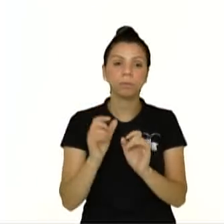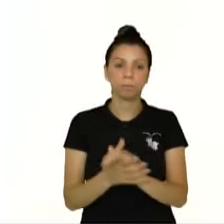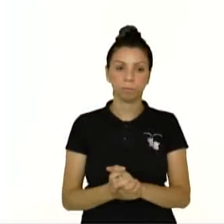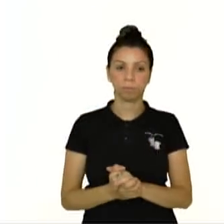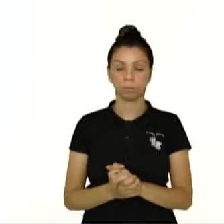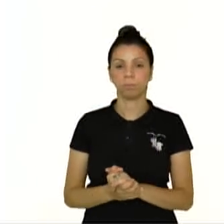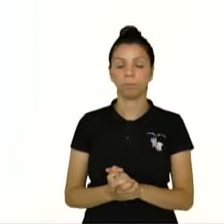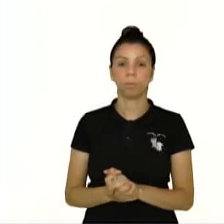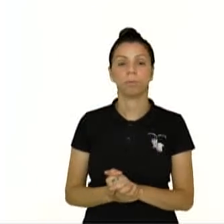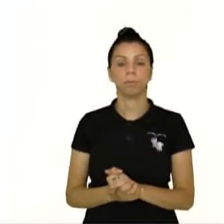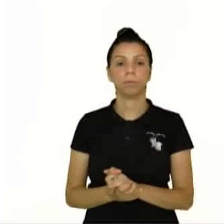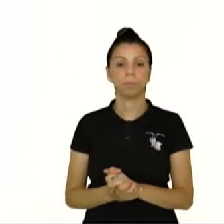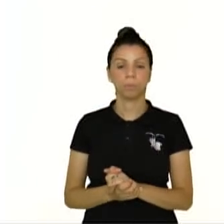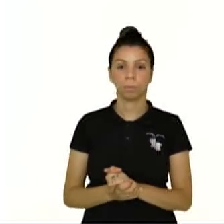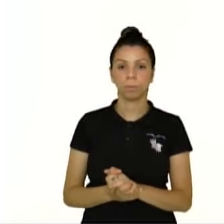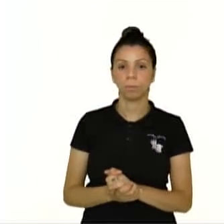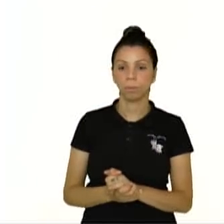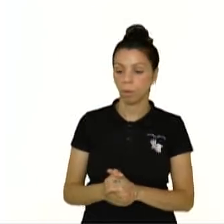um banqueiro